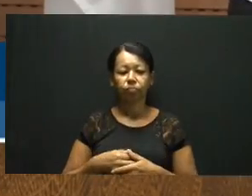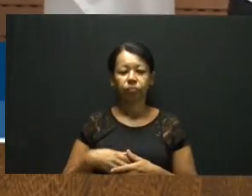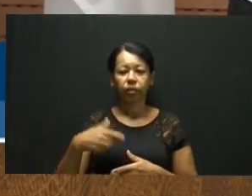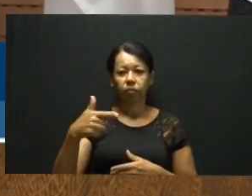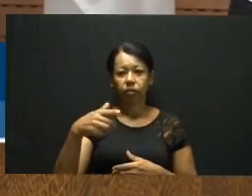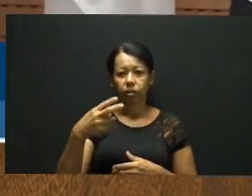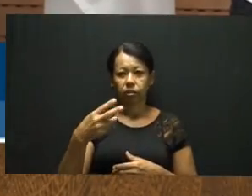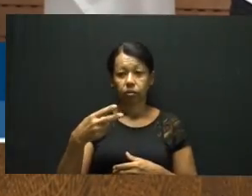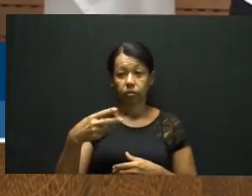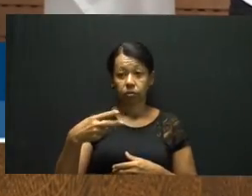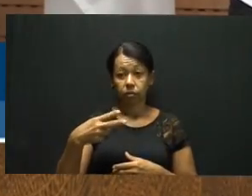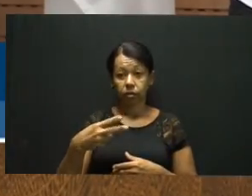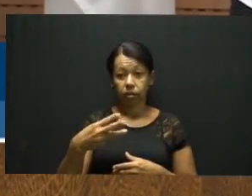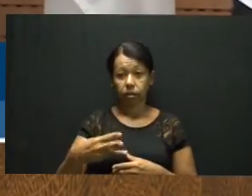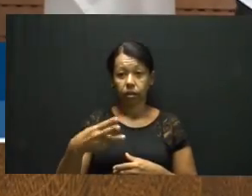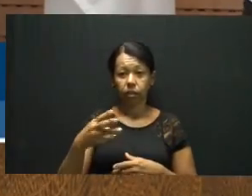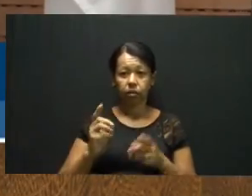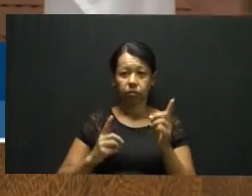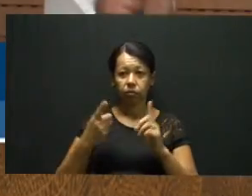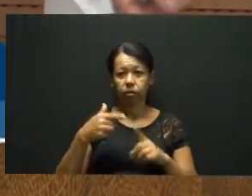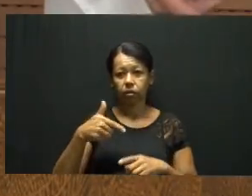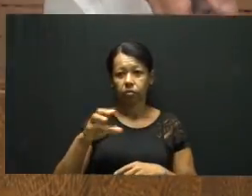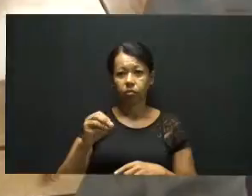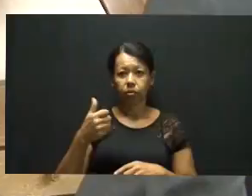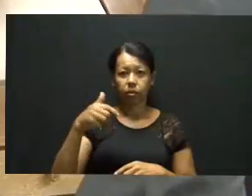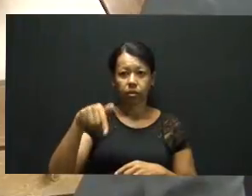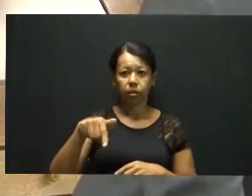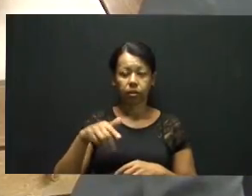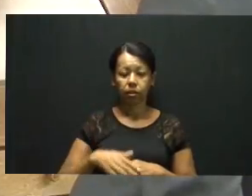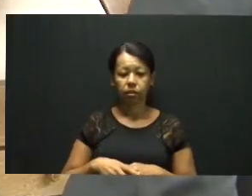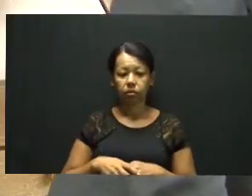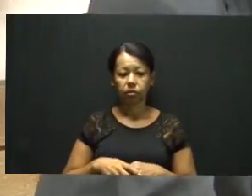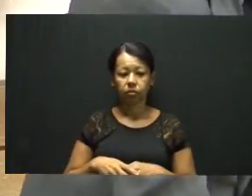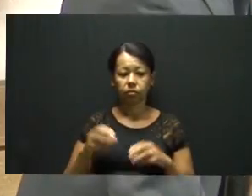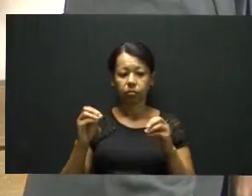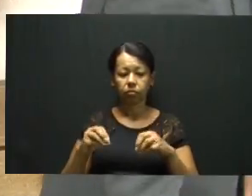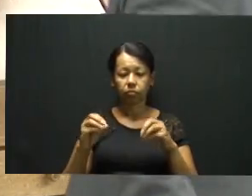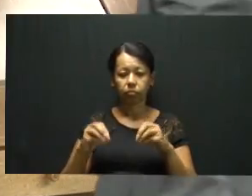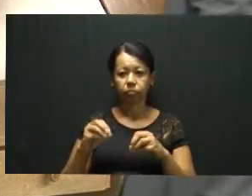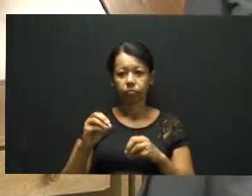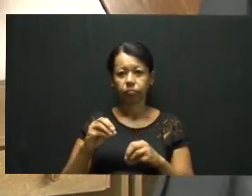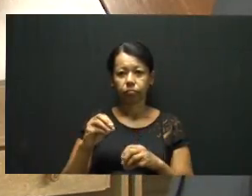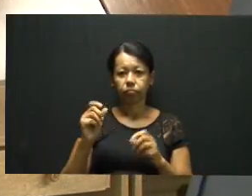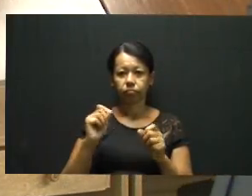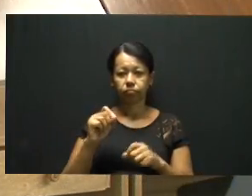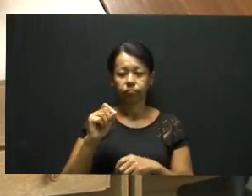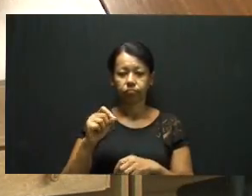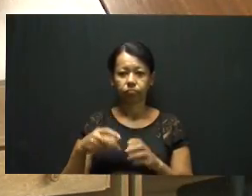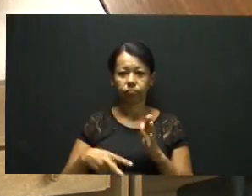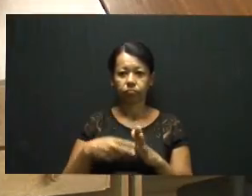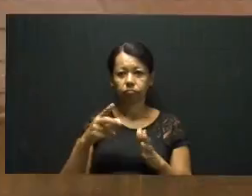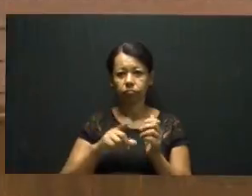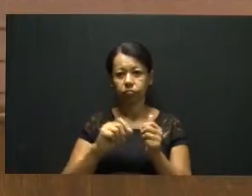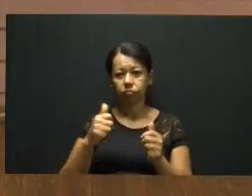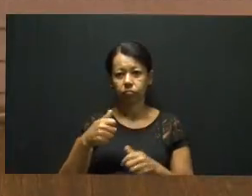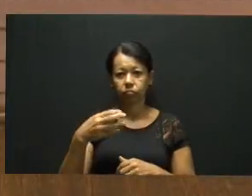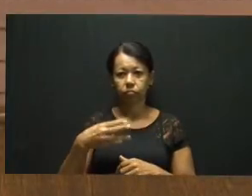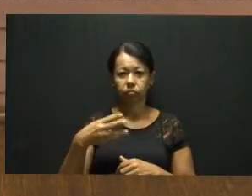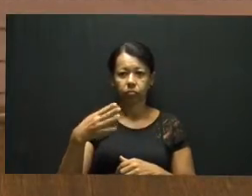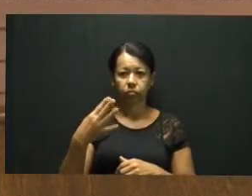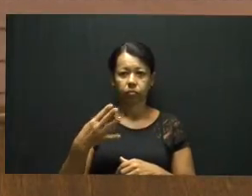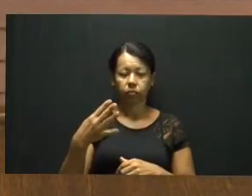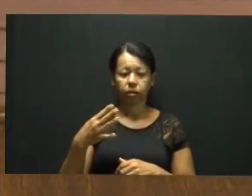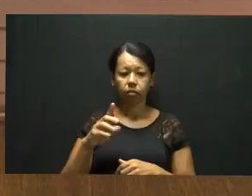Cunha, 23 de fevereiro de 2017. Conforme disposto no parágrafo 2º do artigo 134 do Regimento